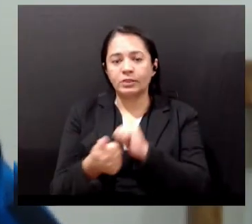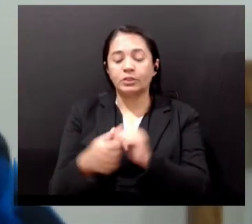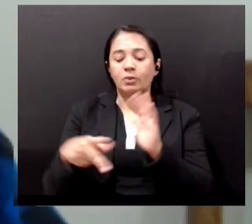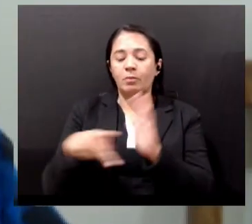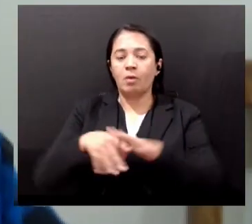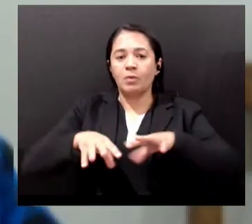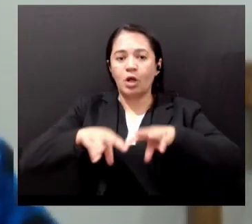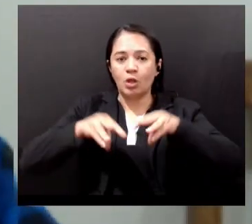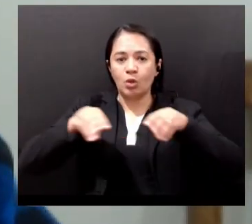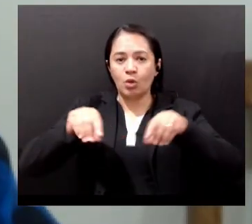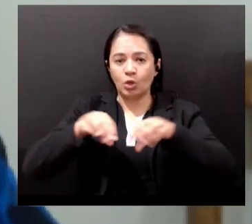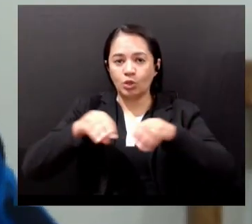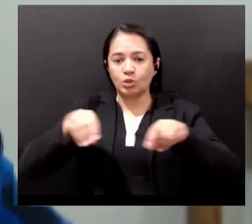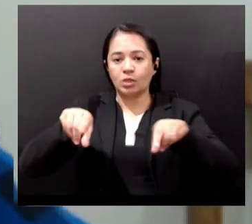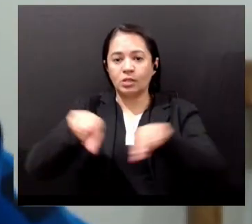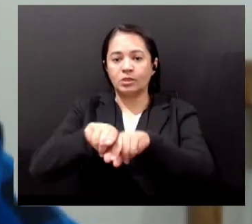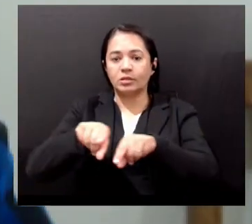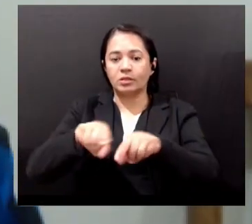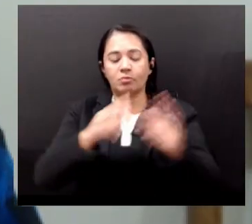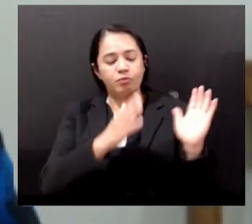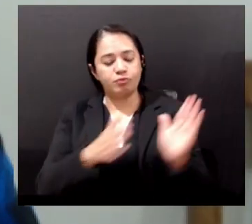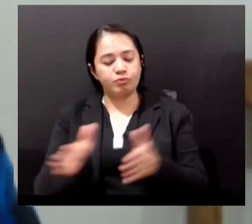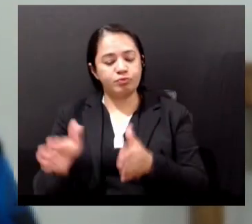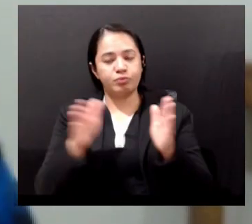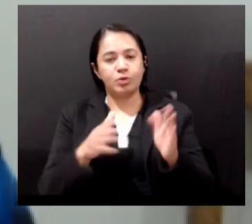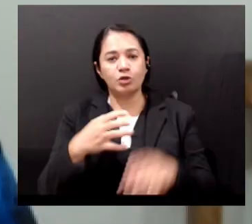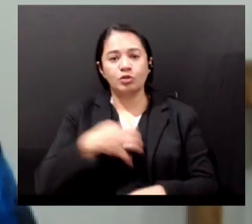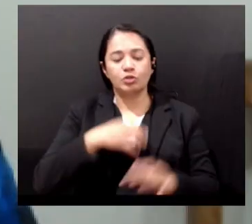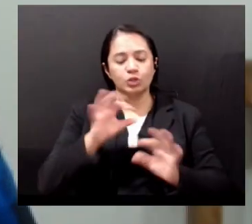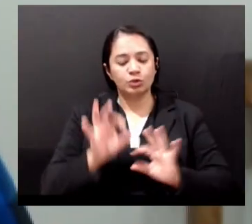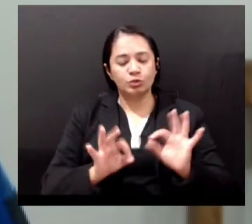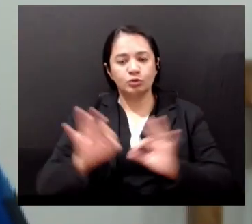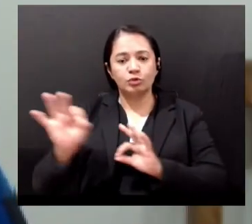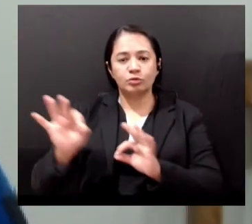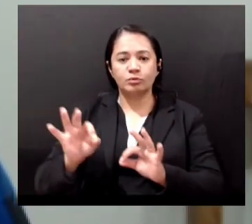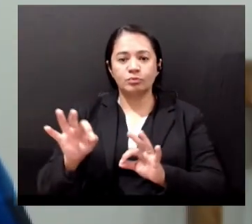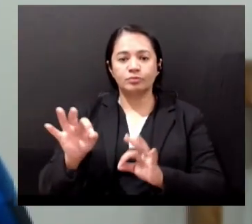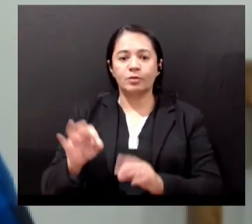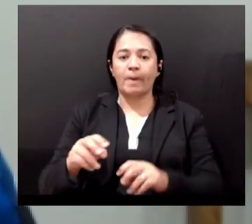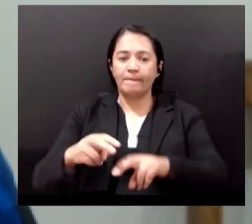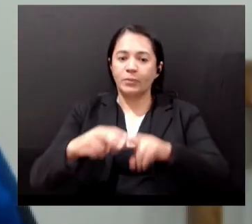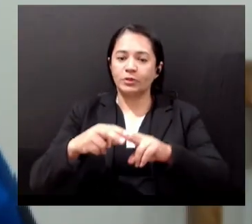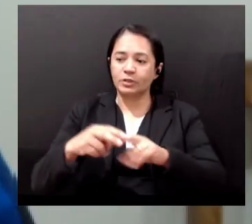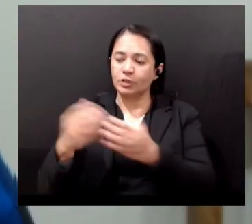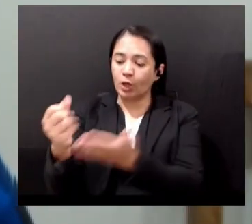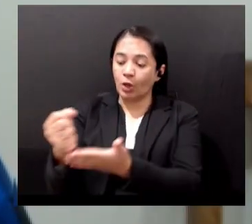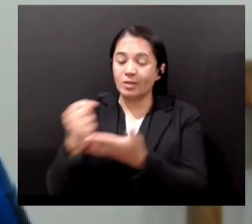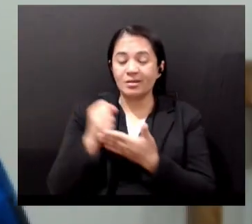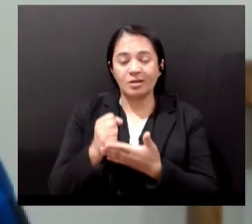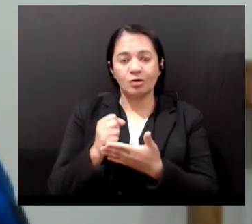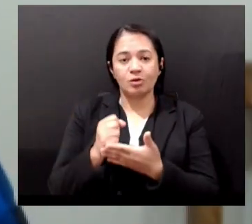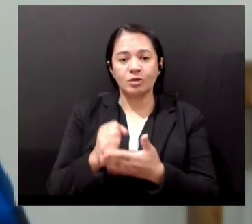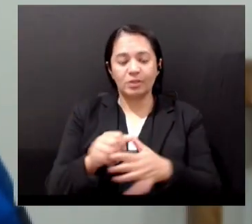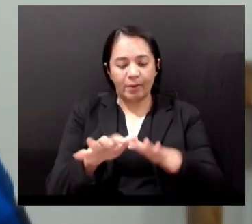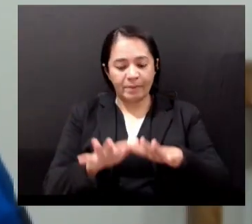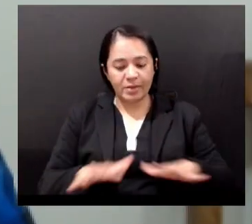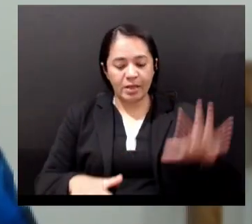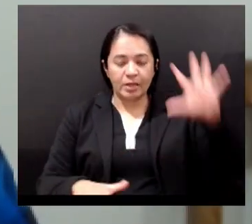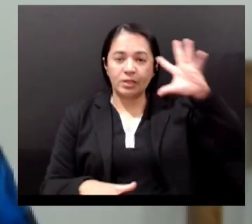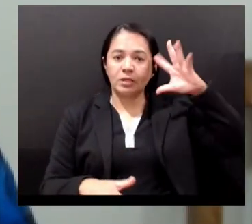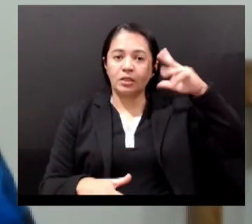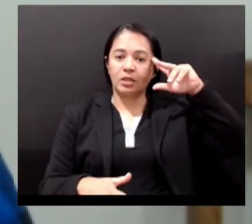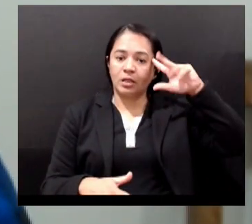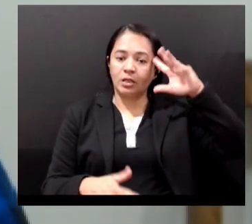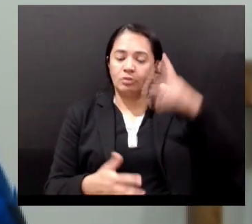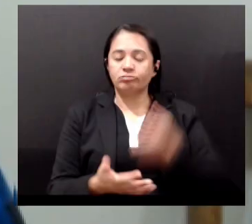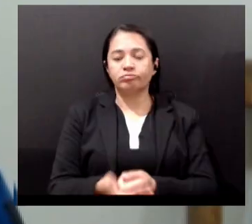quanto a produção, quanto o manejo. Então, quando eu trago para o meu âmbito de